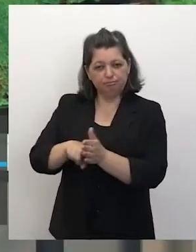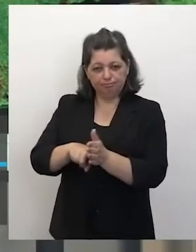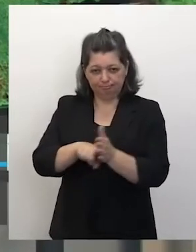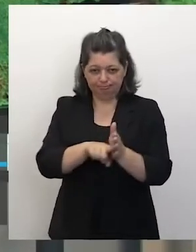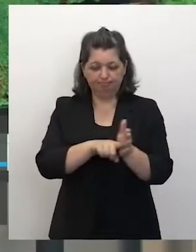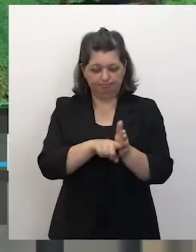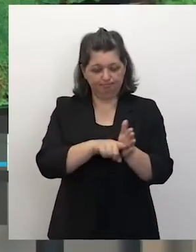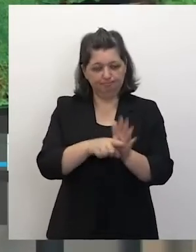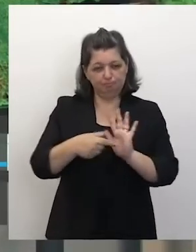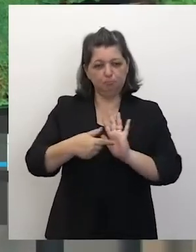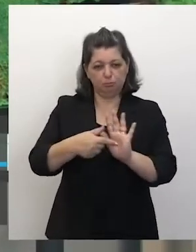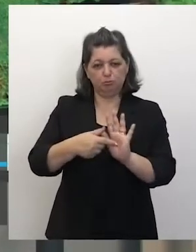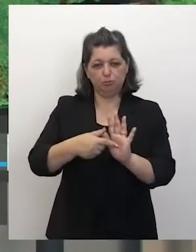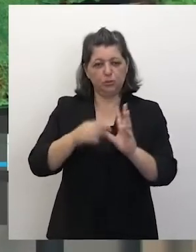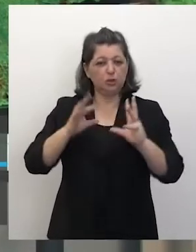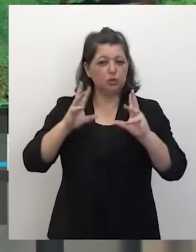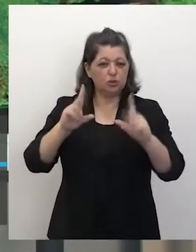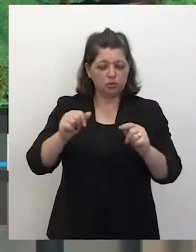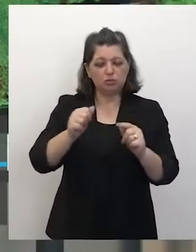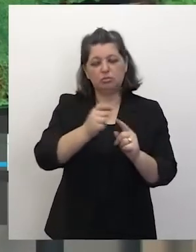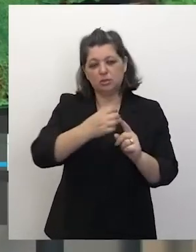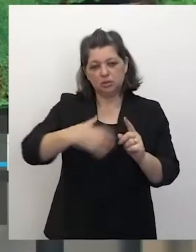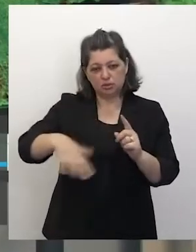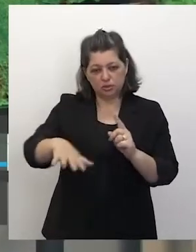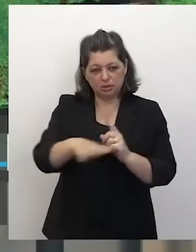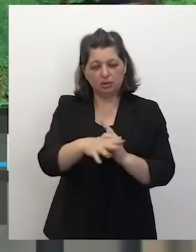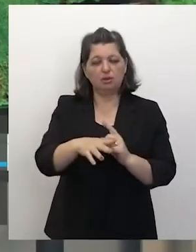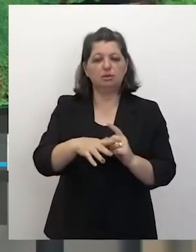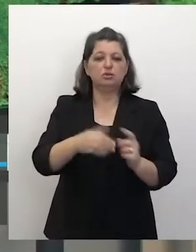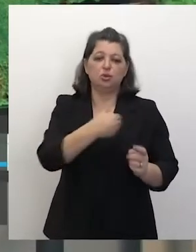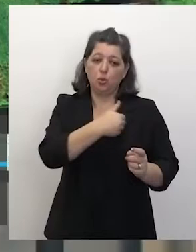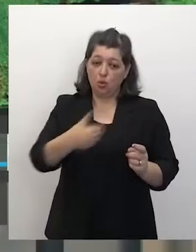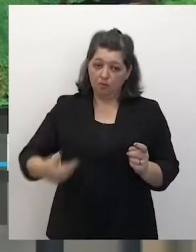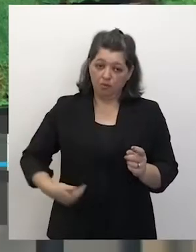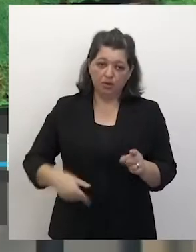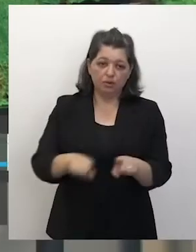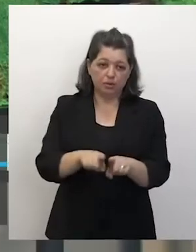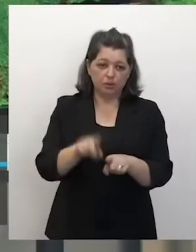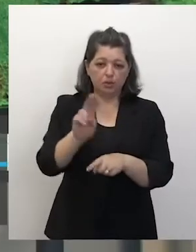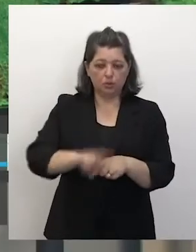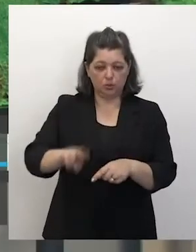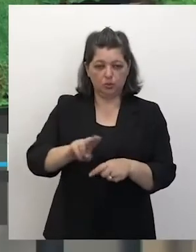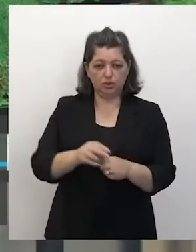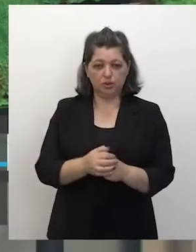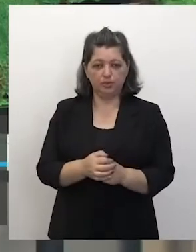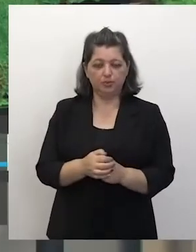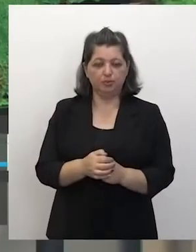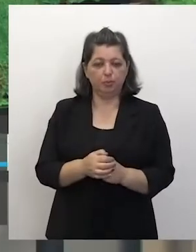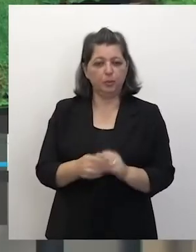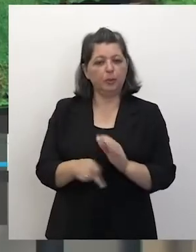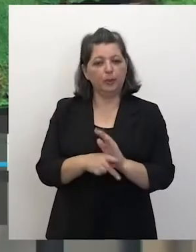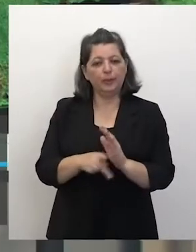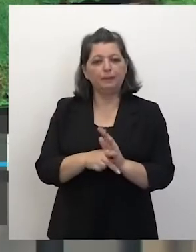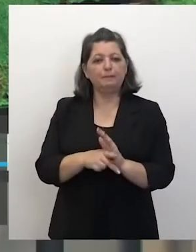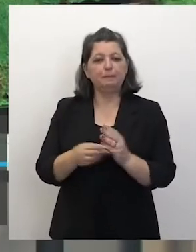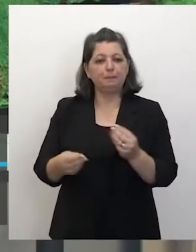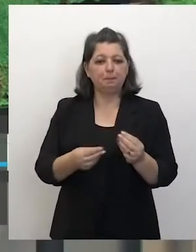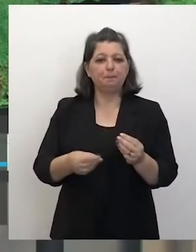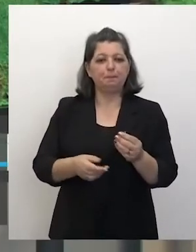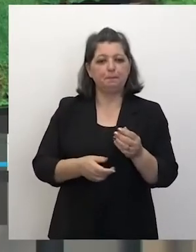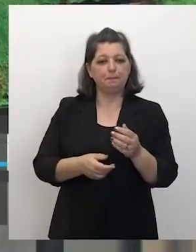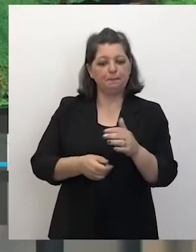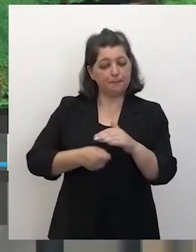a sociedade, né? Governos utilizam esses dados aí para depois, né, tá refletindo aí num plano de ação e de